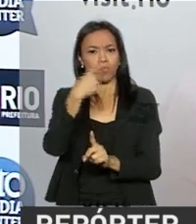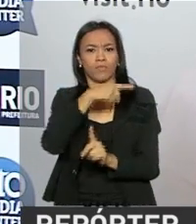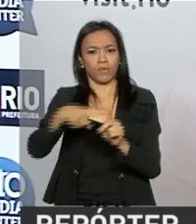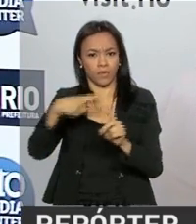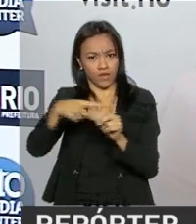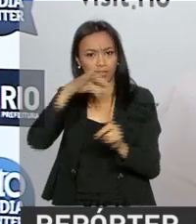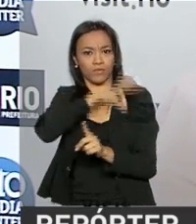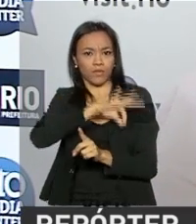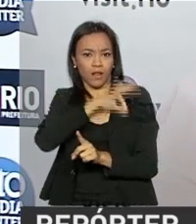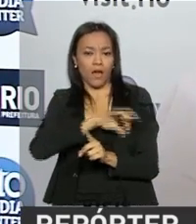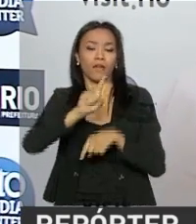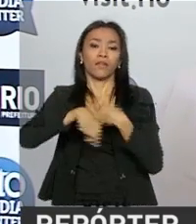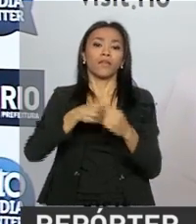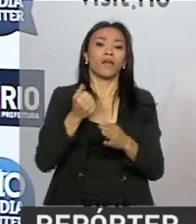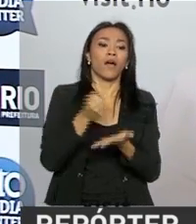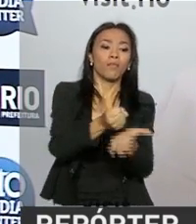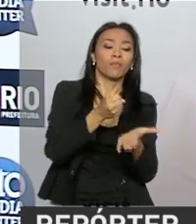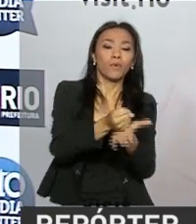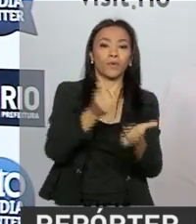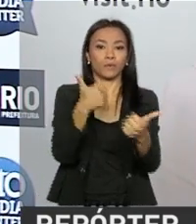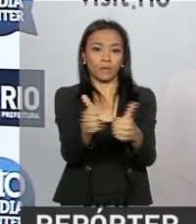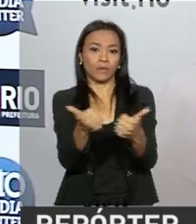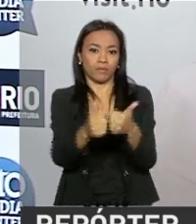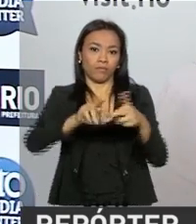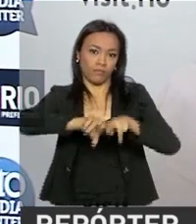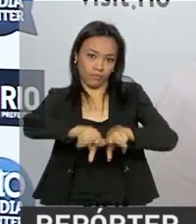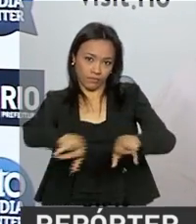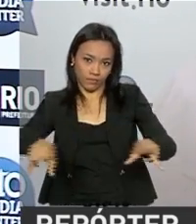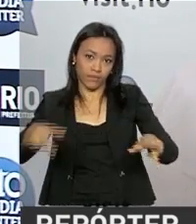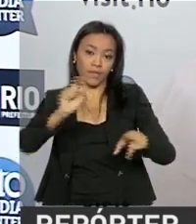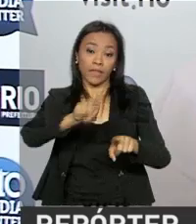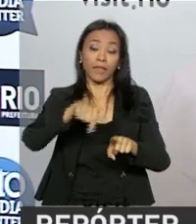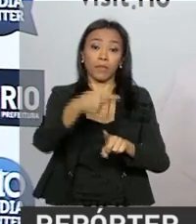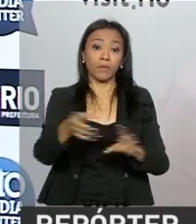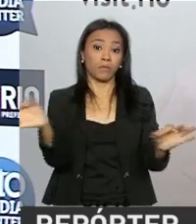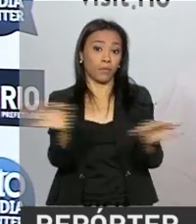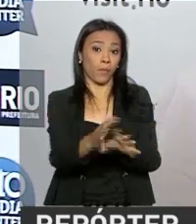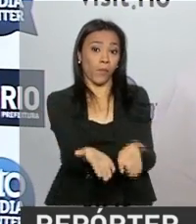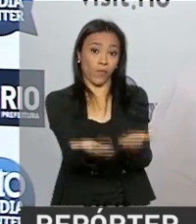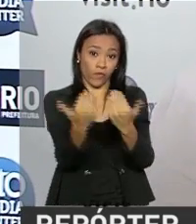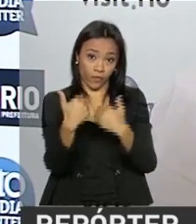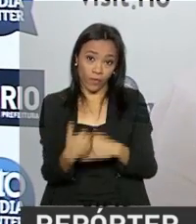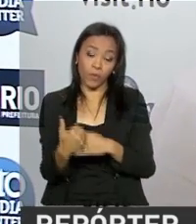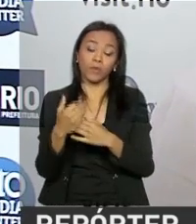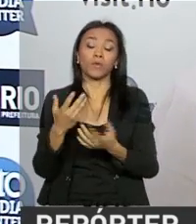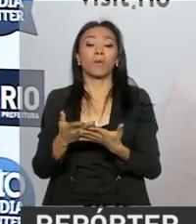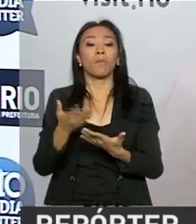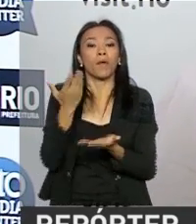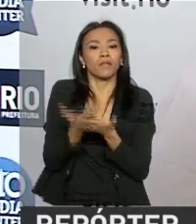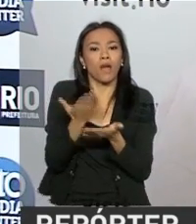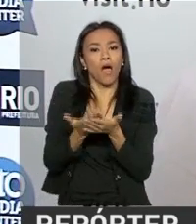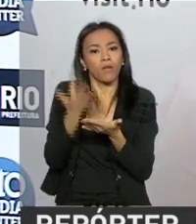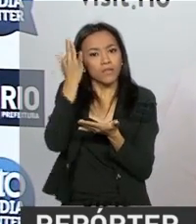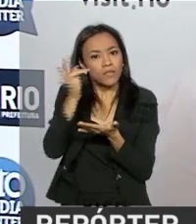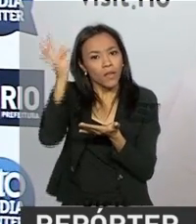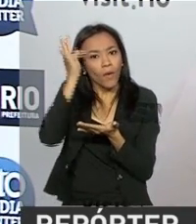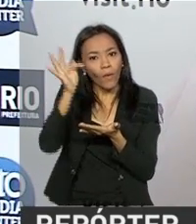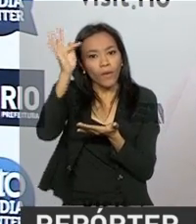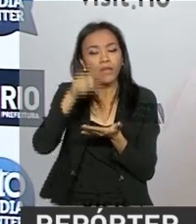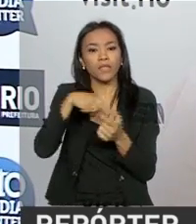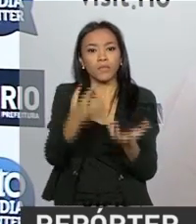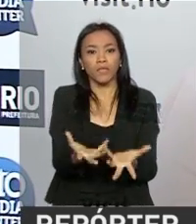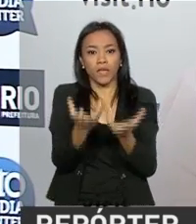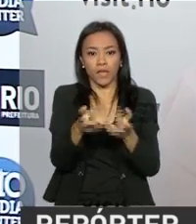e auxílio para o transporte. Depois dos jogos, os integrantes vão retomar as aulas teóricas até o fim do ano e receber um diploma